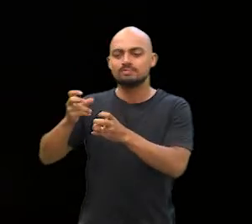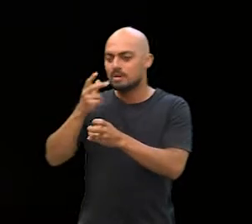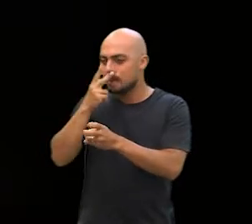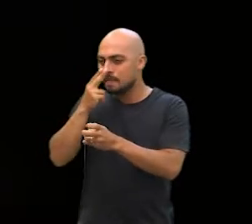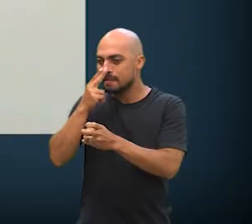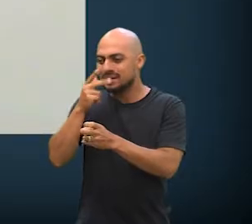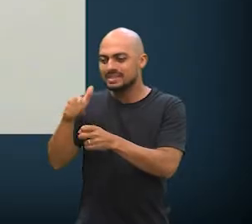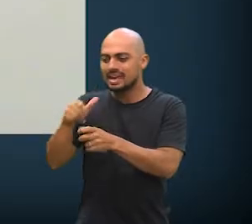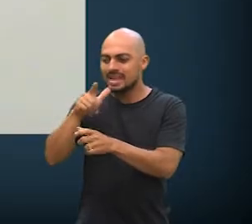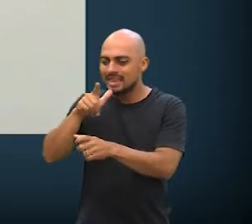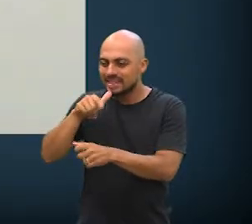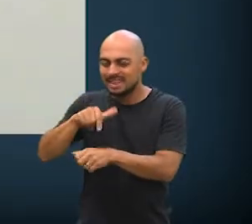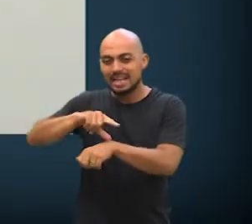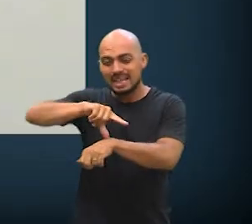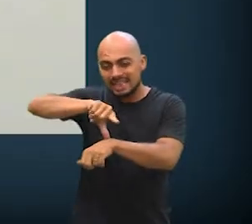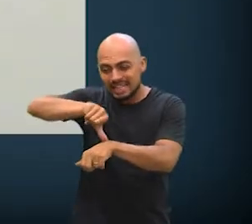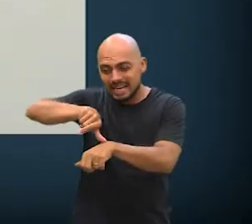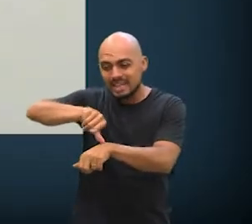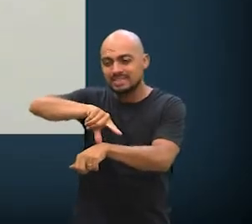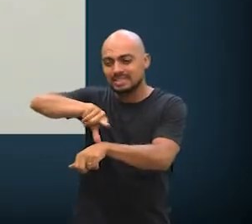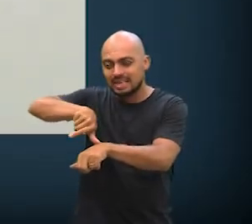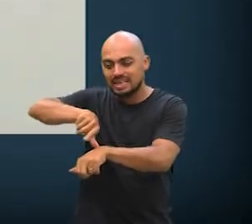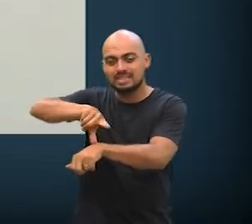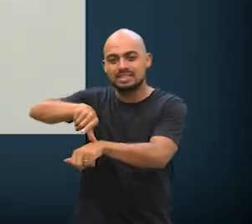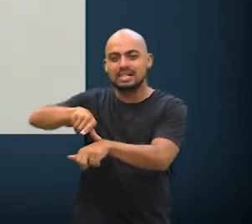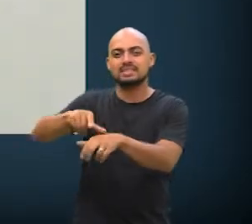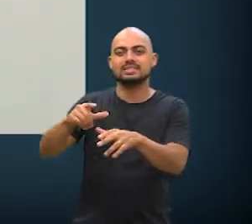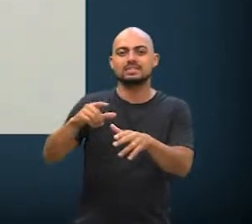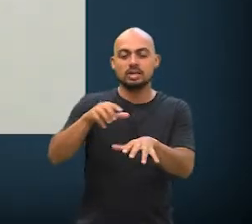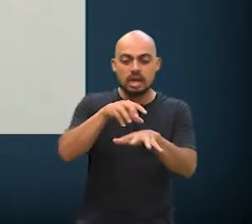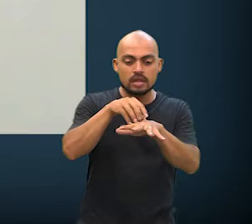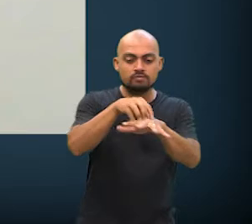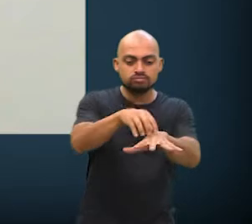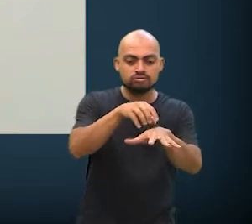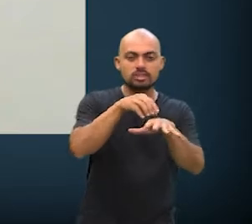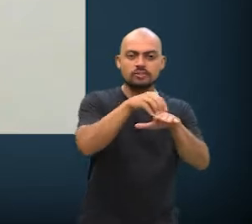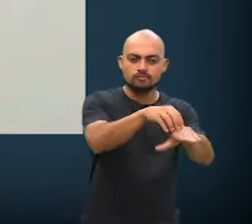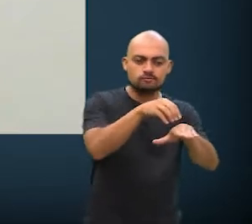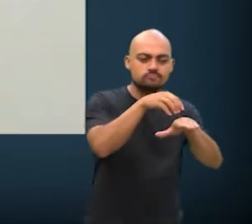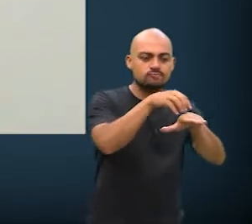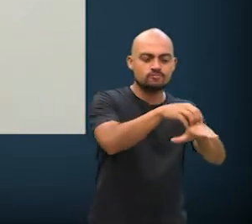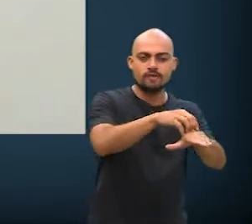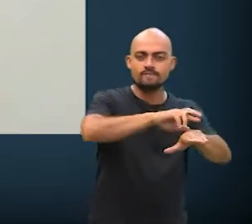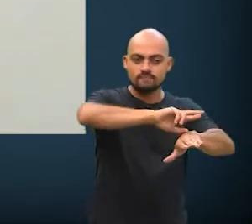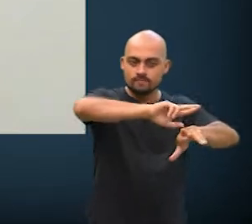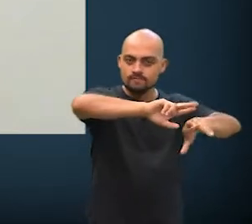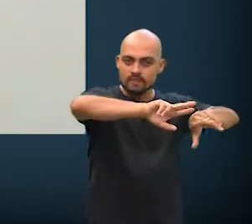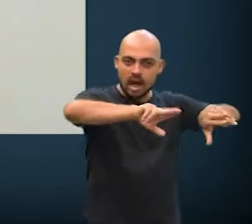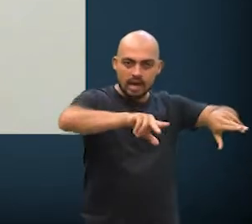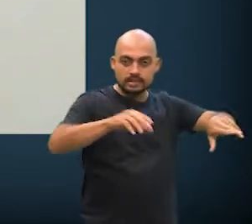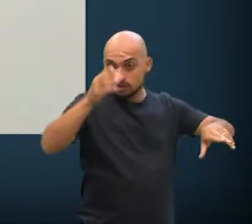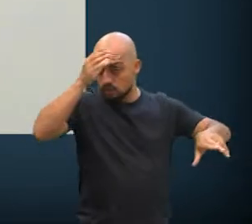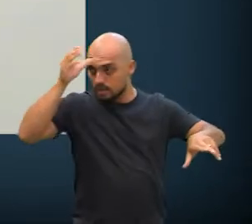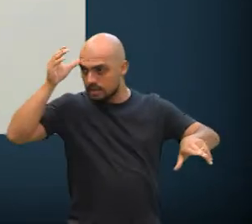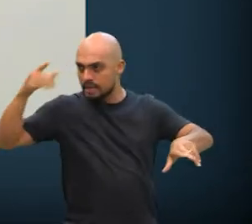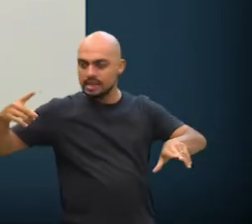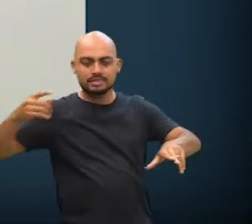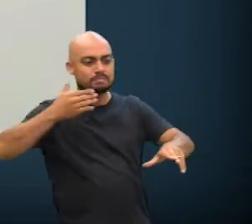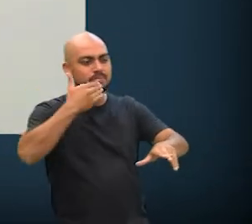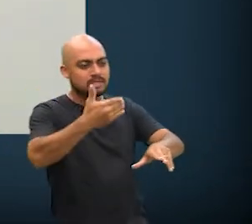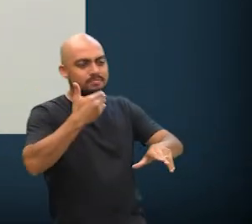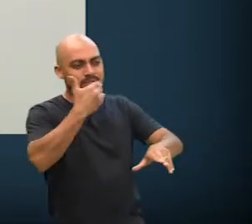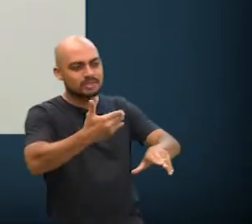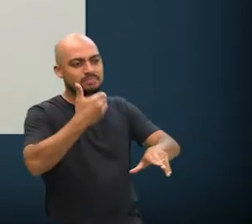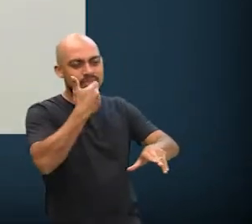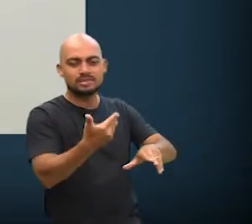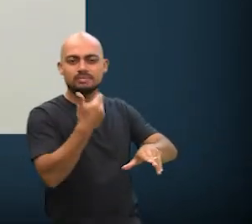uma transportadora. Então, a gente tinha diversas transportadoras ali de um lado, né, e de outro, clientes demandando carga recorrentemente,